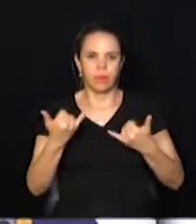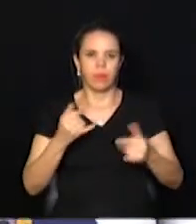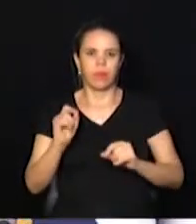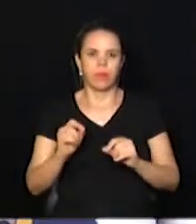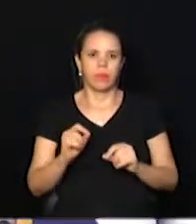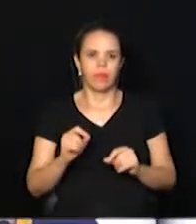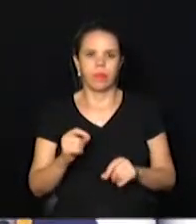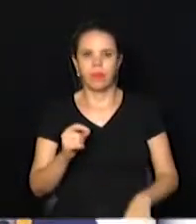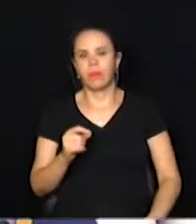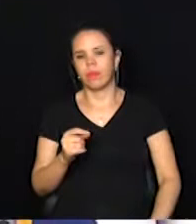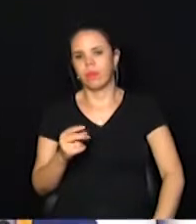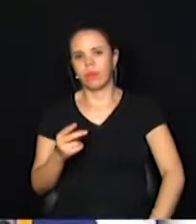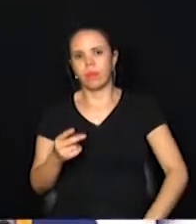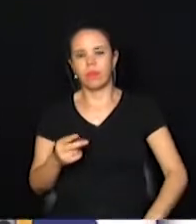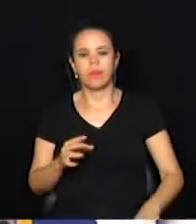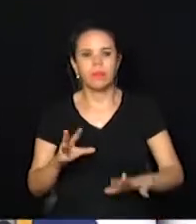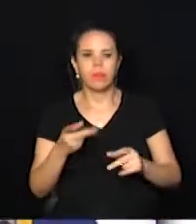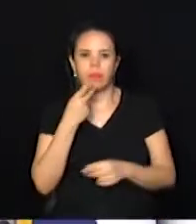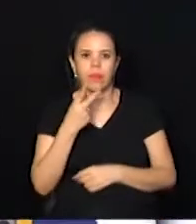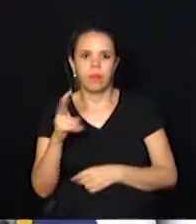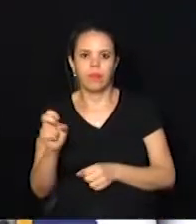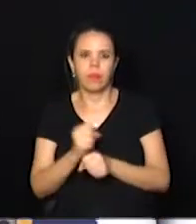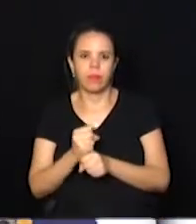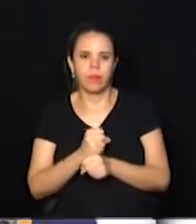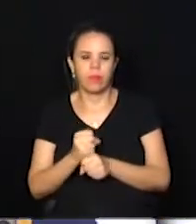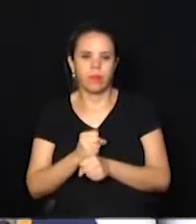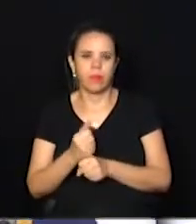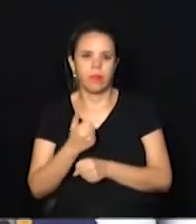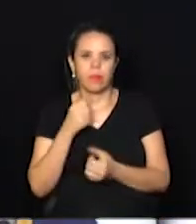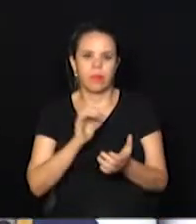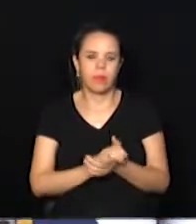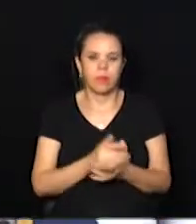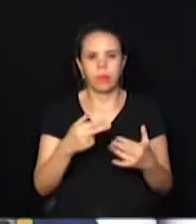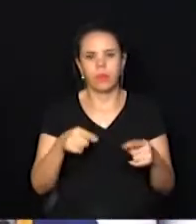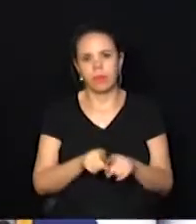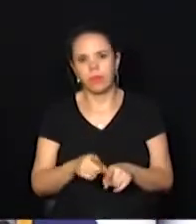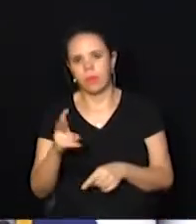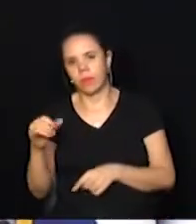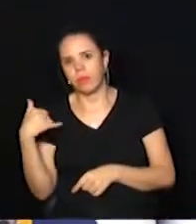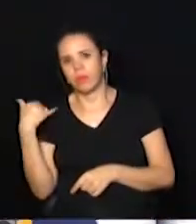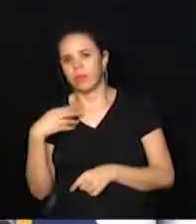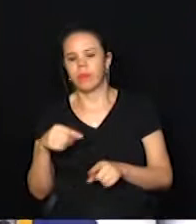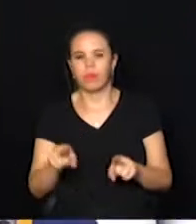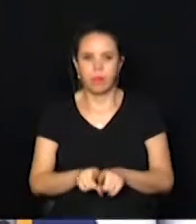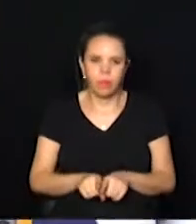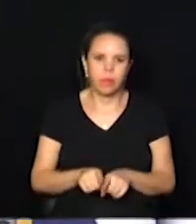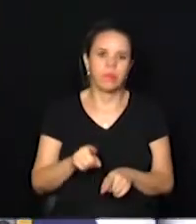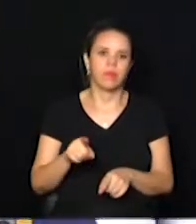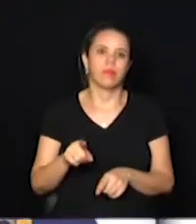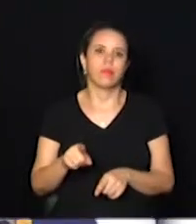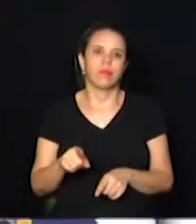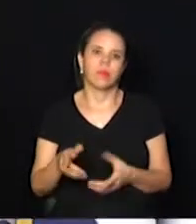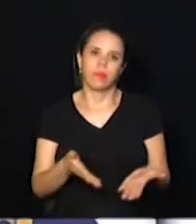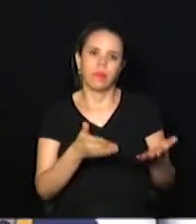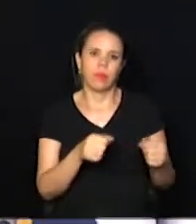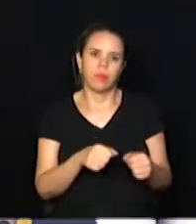dos 15 anos da Marina. Tudo que ele falava. Os 15 anos da Marina, a rua chegou, estava eu, ele, o Suplicy ali, o Suplicy desceu, e nós fomos, olha,